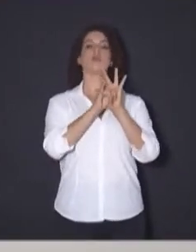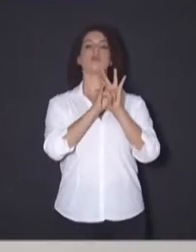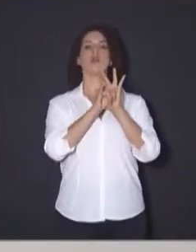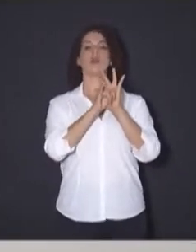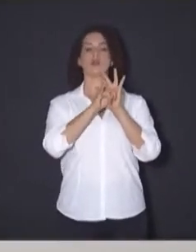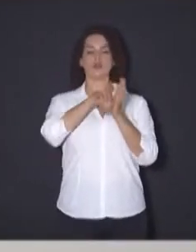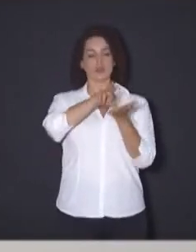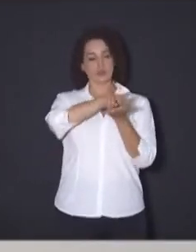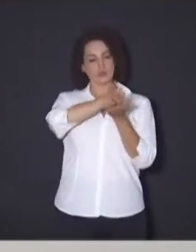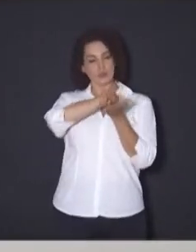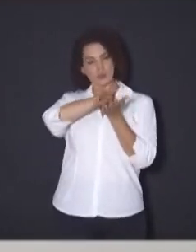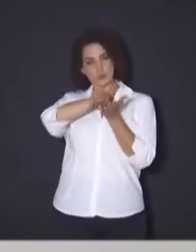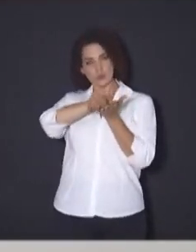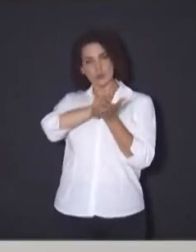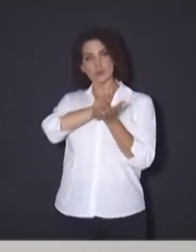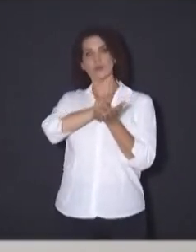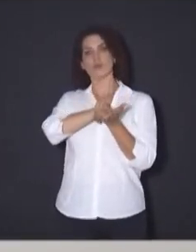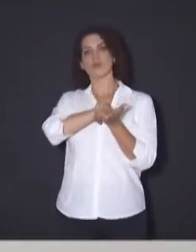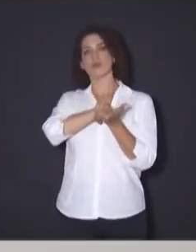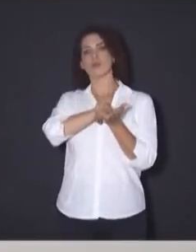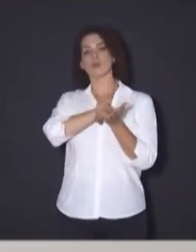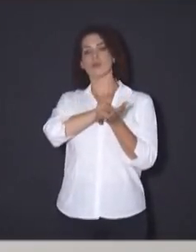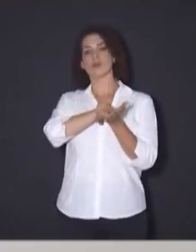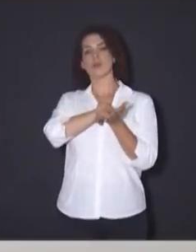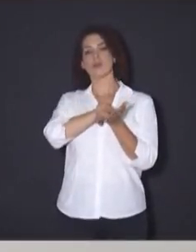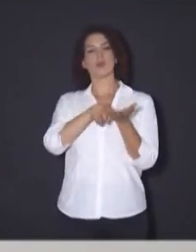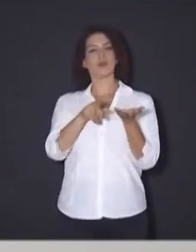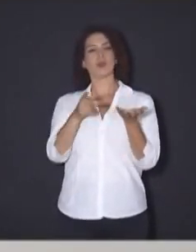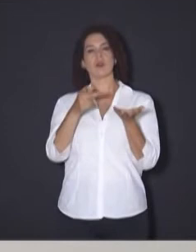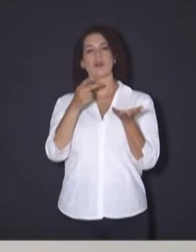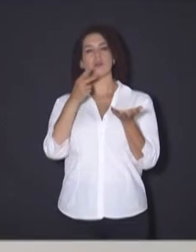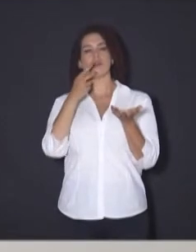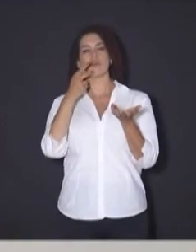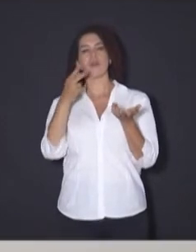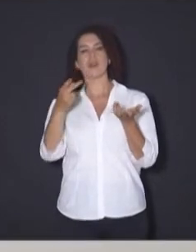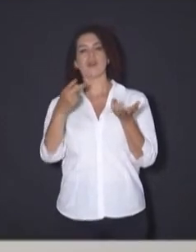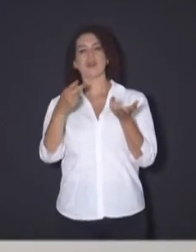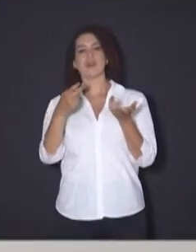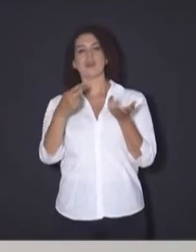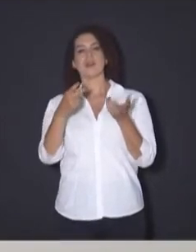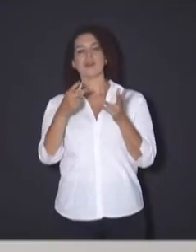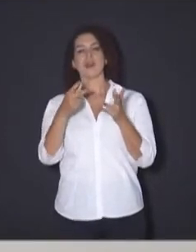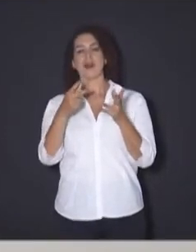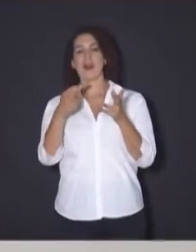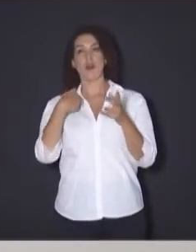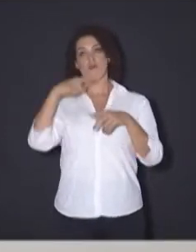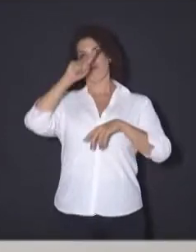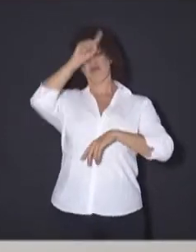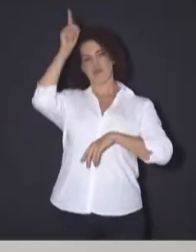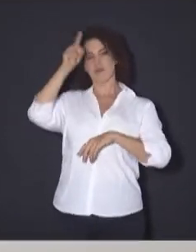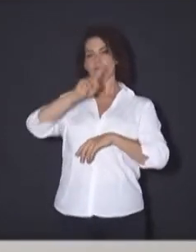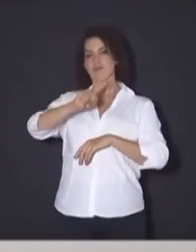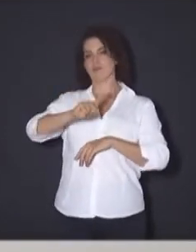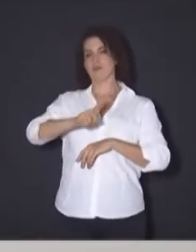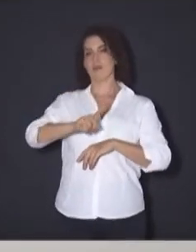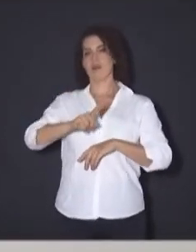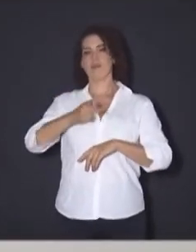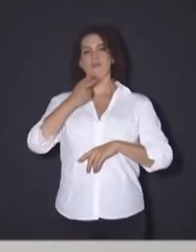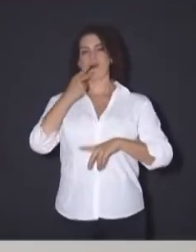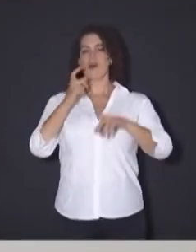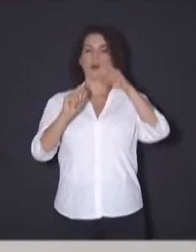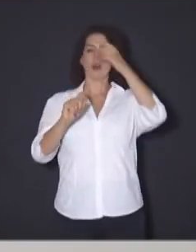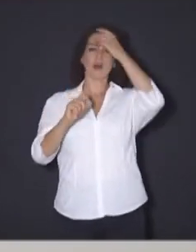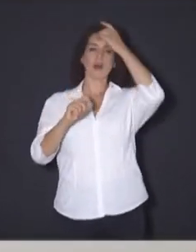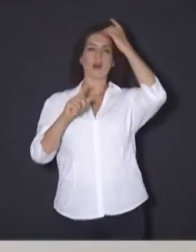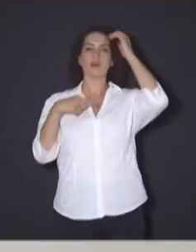diversidade e eu estou falando isso em coisa de provincianismo não estou dizendo o seguinte nós